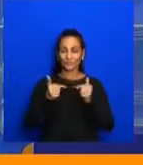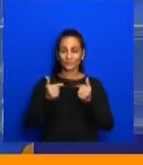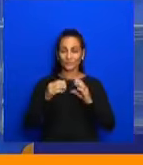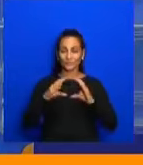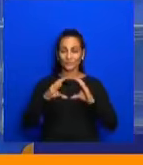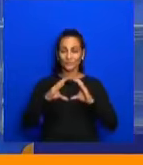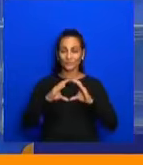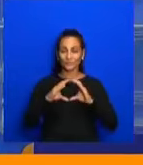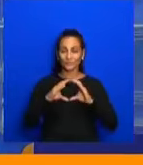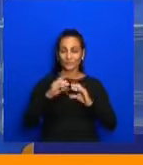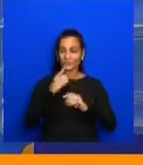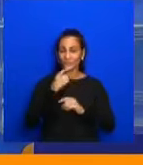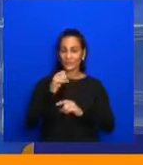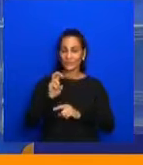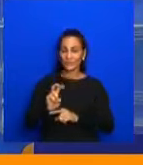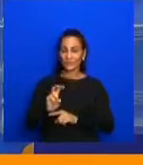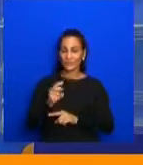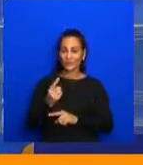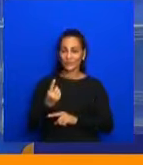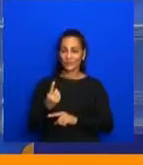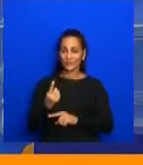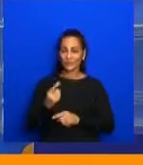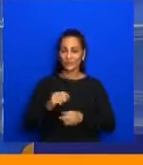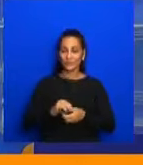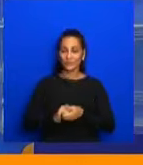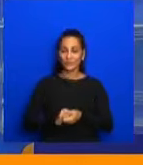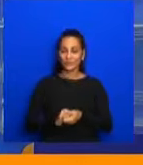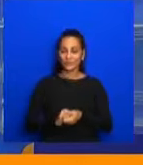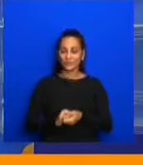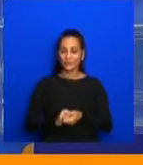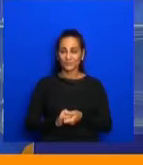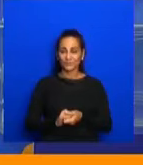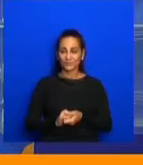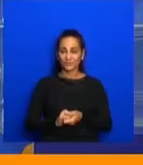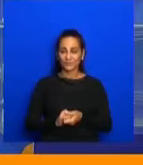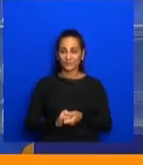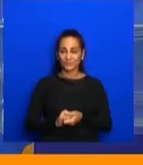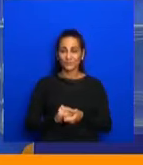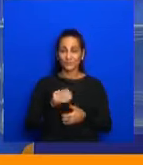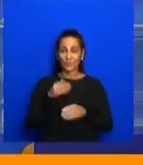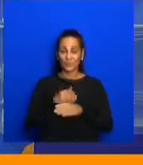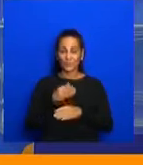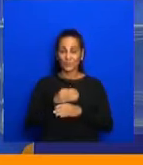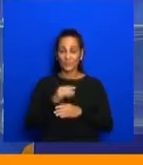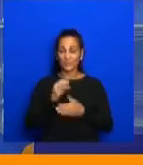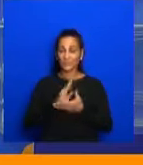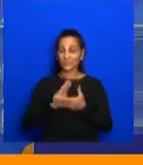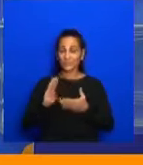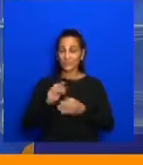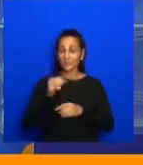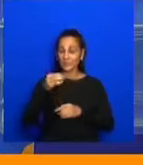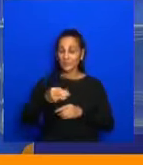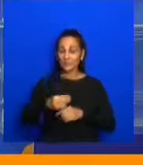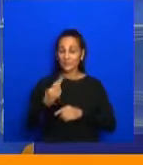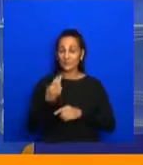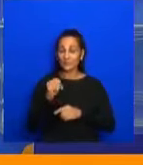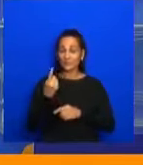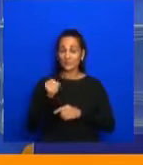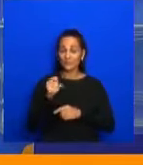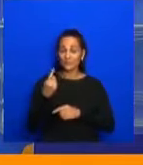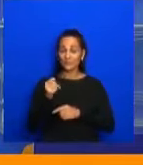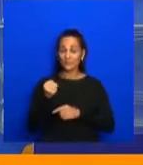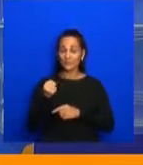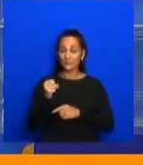Vem sorte, bola vermelha 51, vermelha 51. Você concorre a prêmios para acertos de 20, 19,